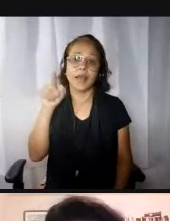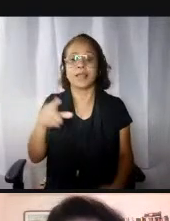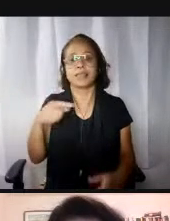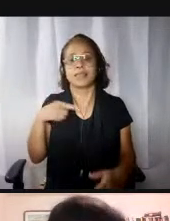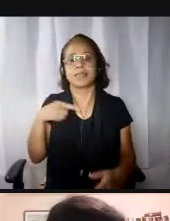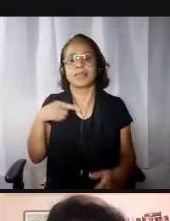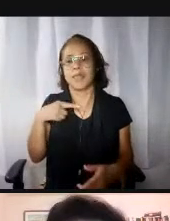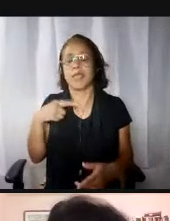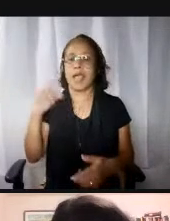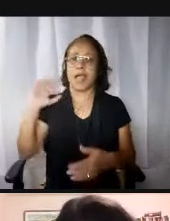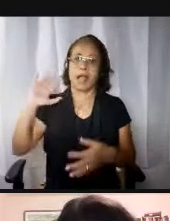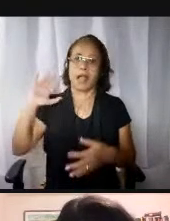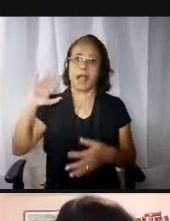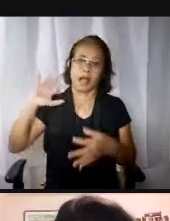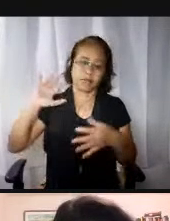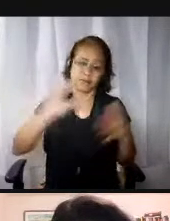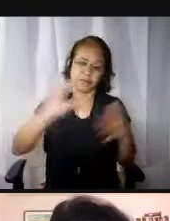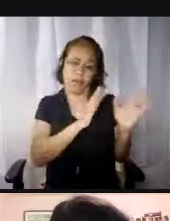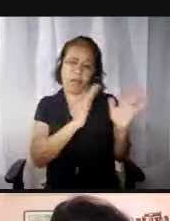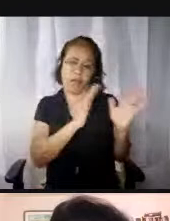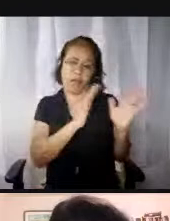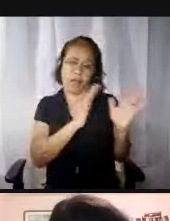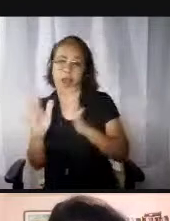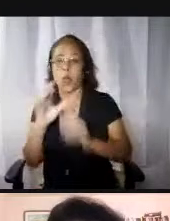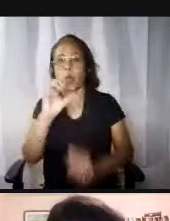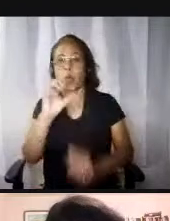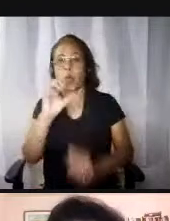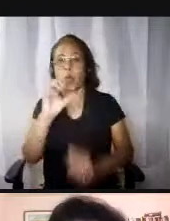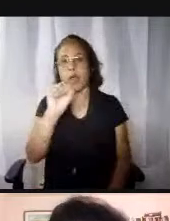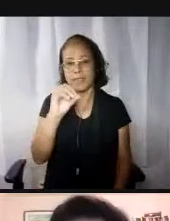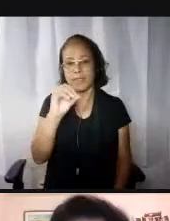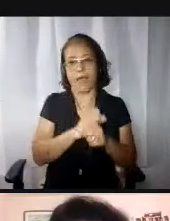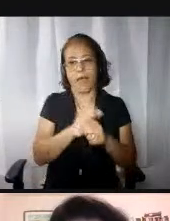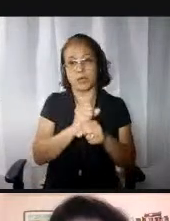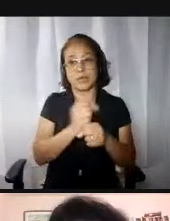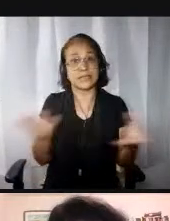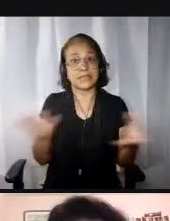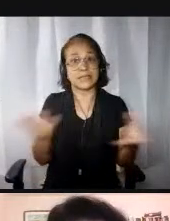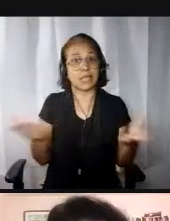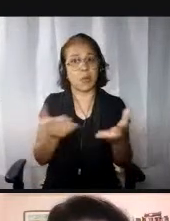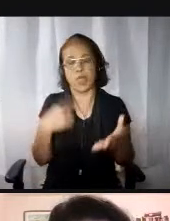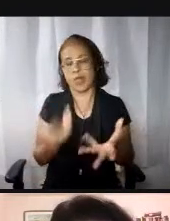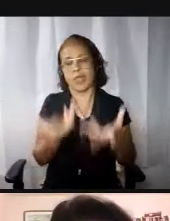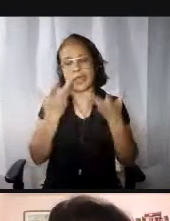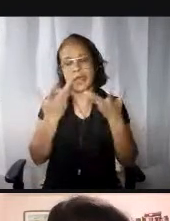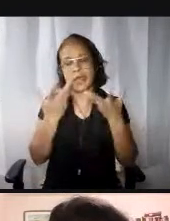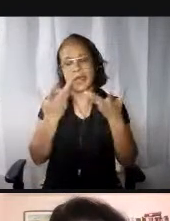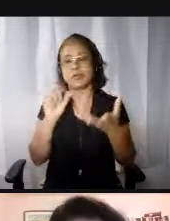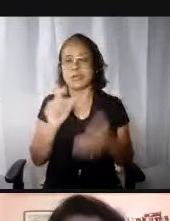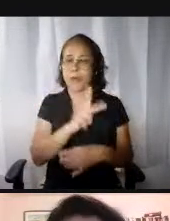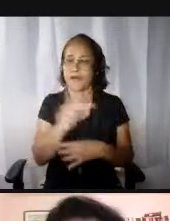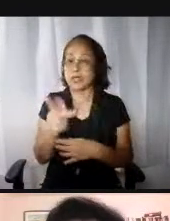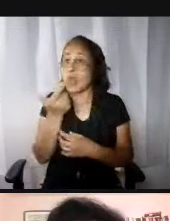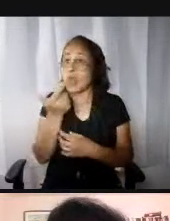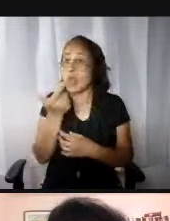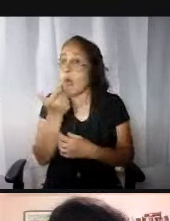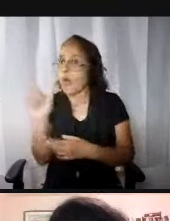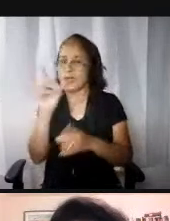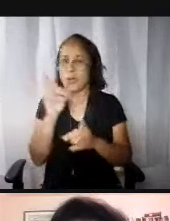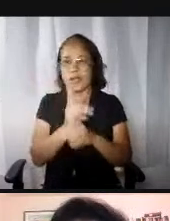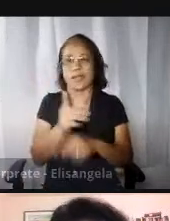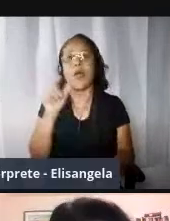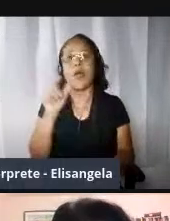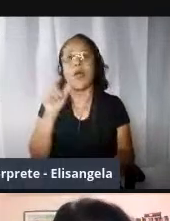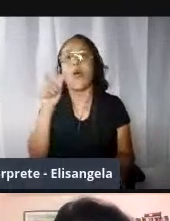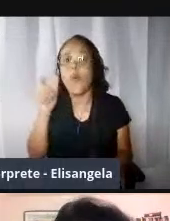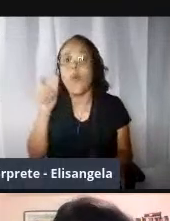80 anos. E agora a nossa meta é encontrar as outras professoras negras aqui na Paraíba, né? Botei aqui só para mostrar as